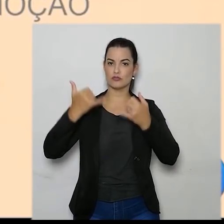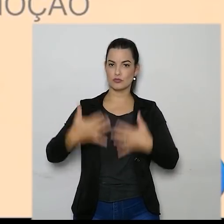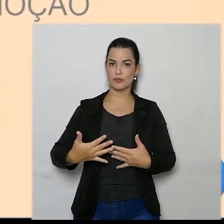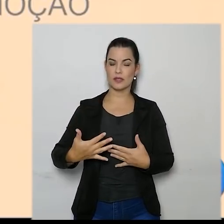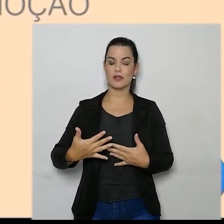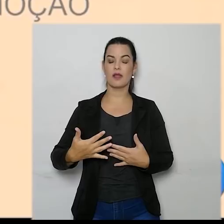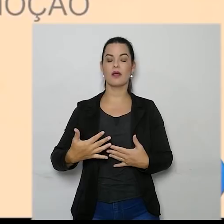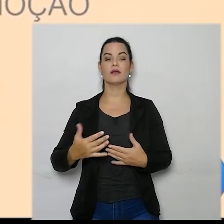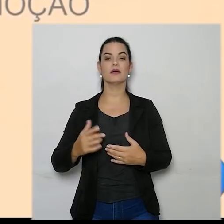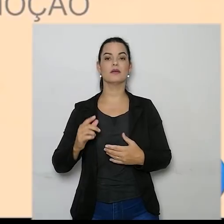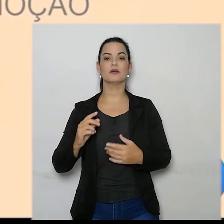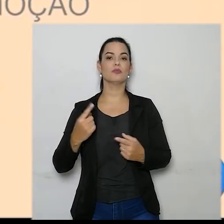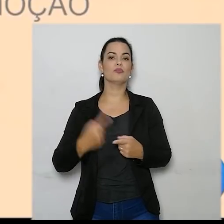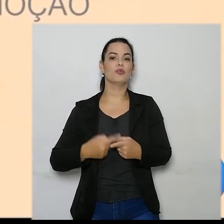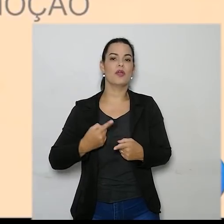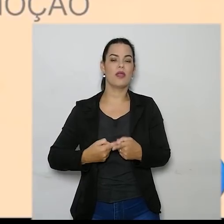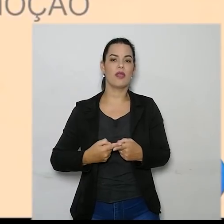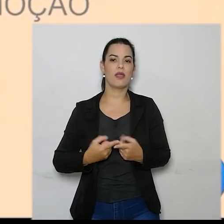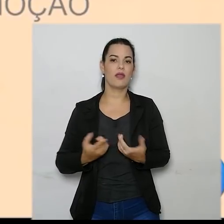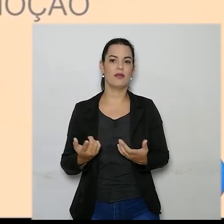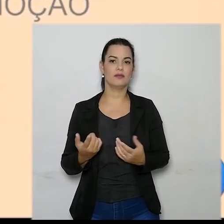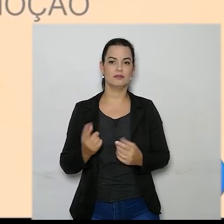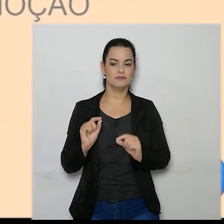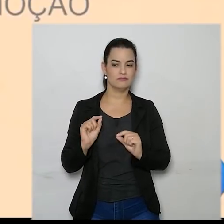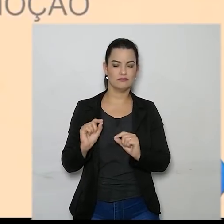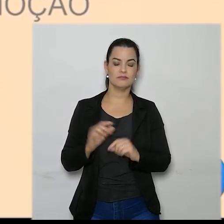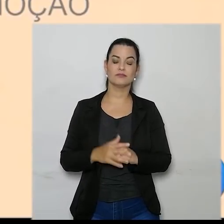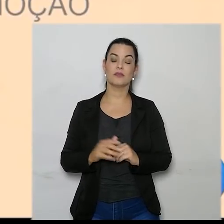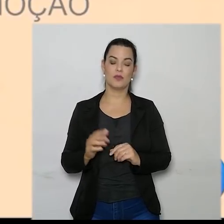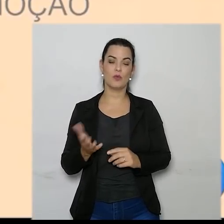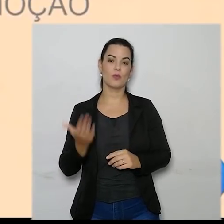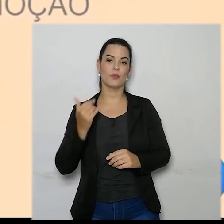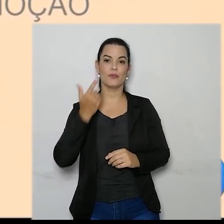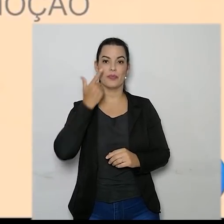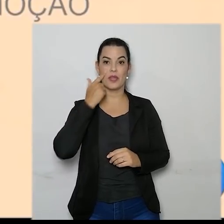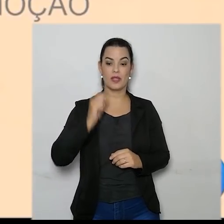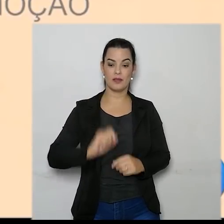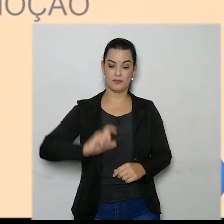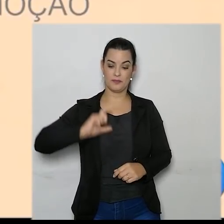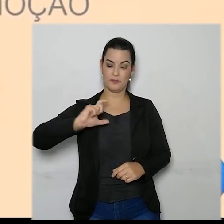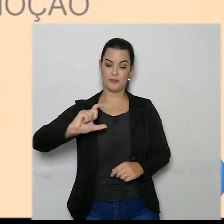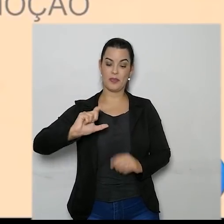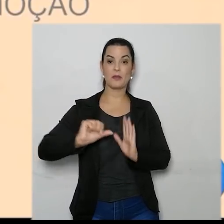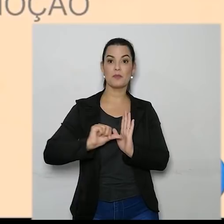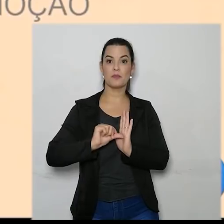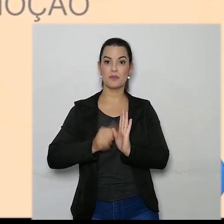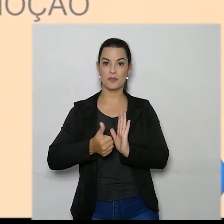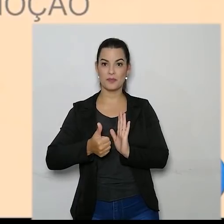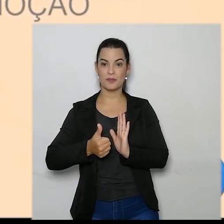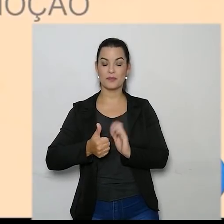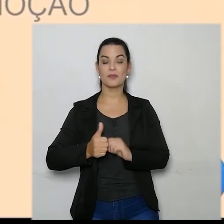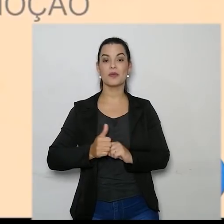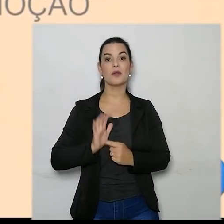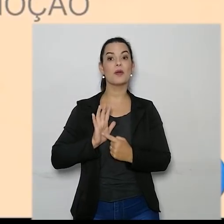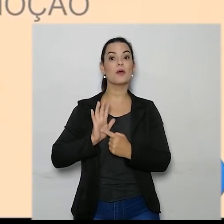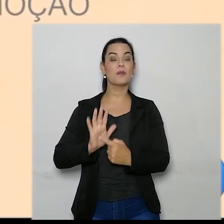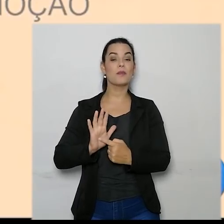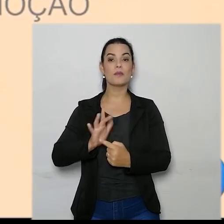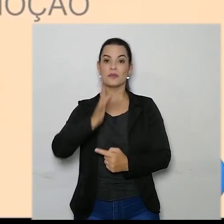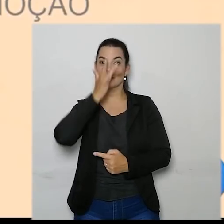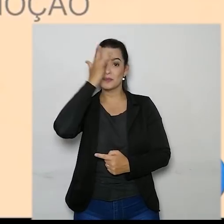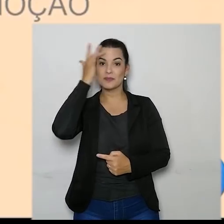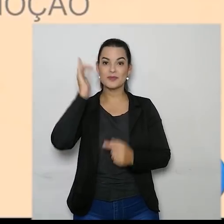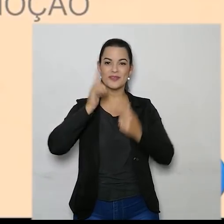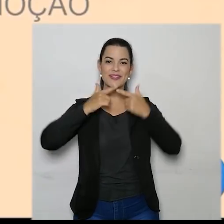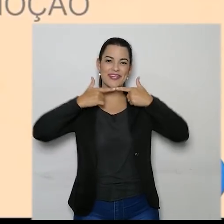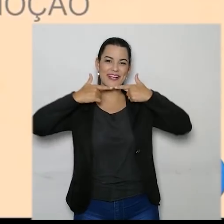nesse uso, tá bom? Então vamos lá, primeiro card aí está mostrando uma pessoa sorrindo.